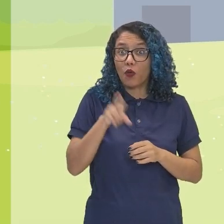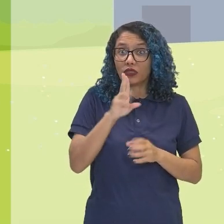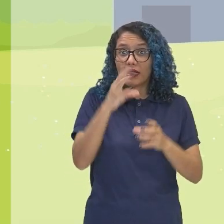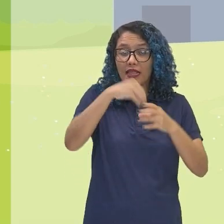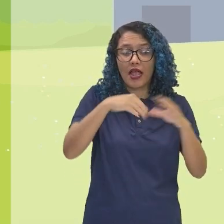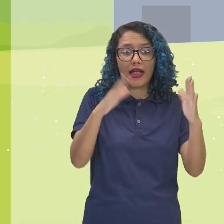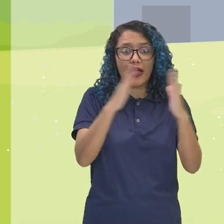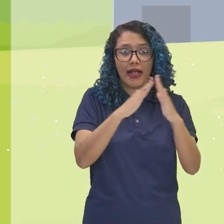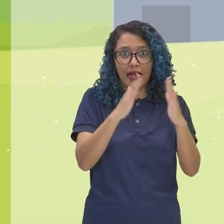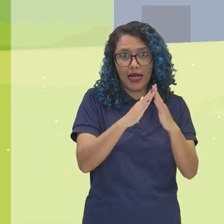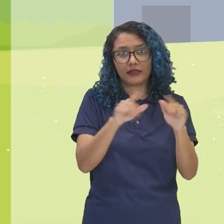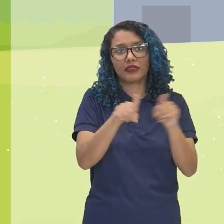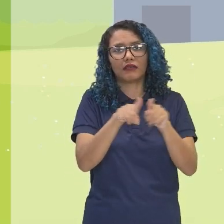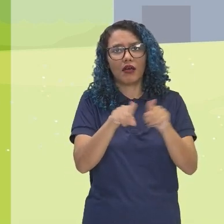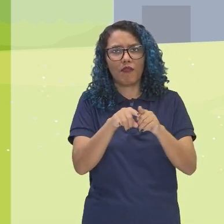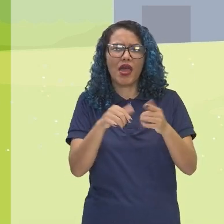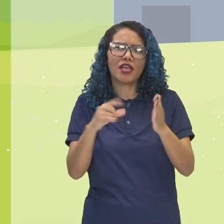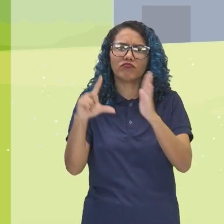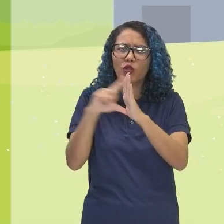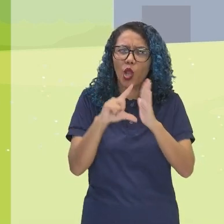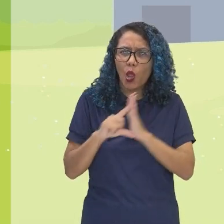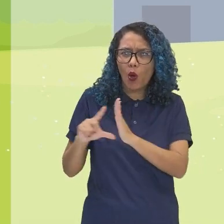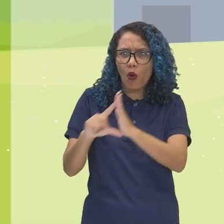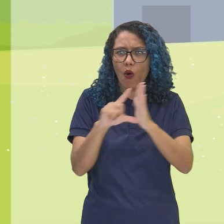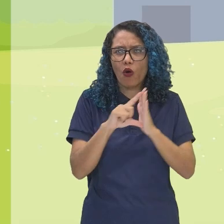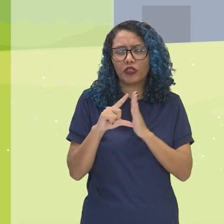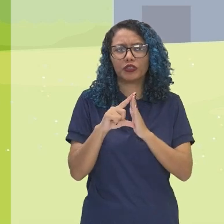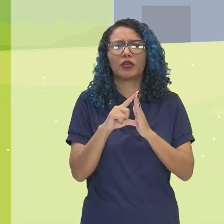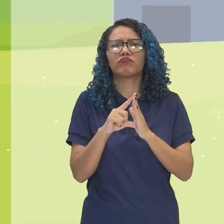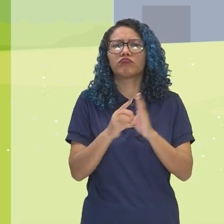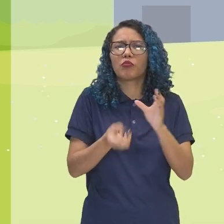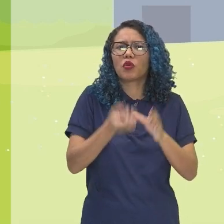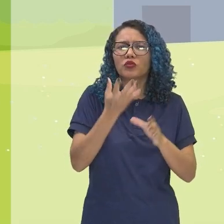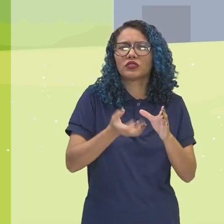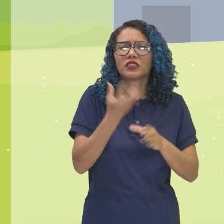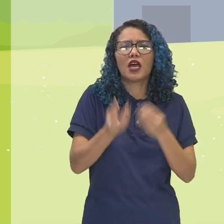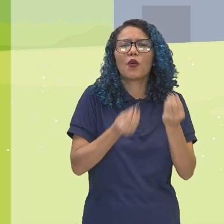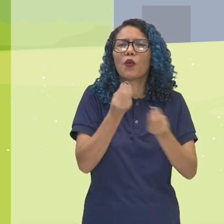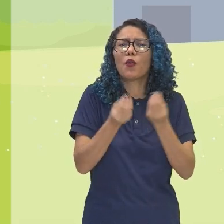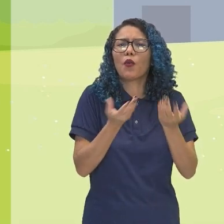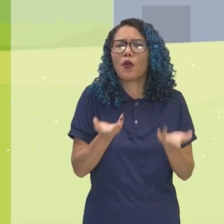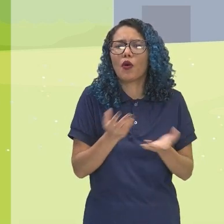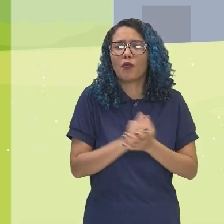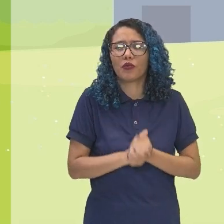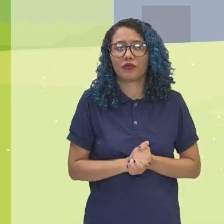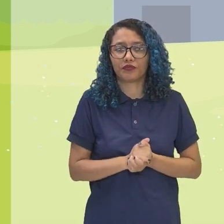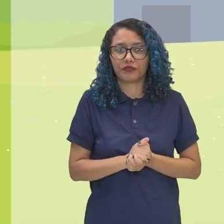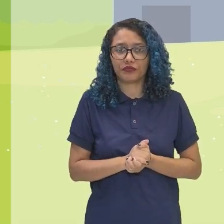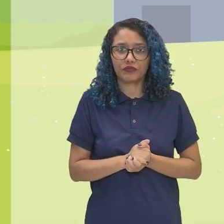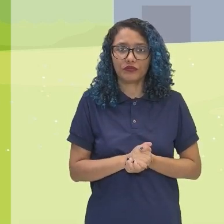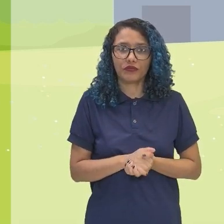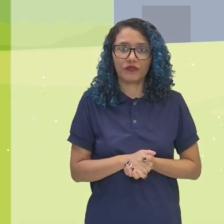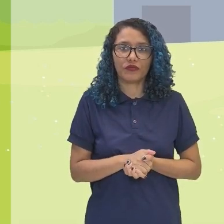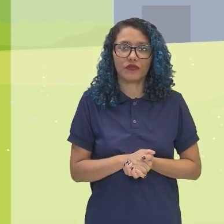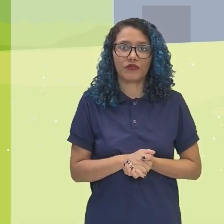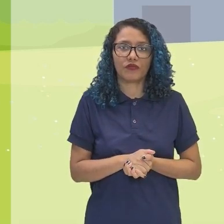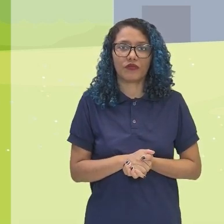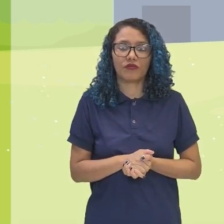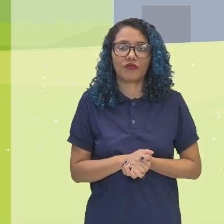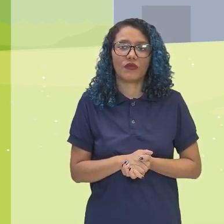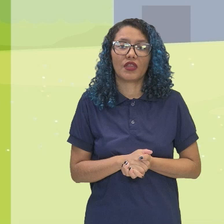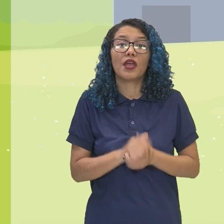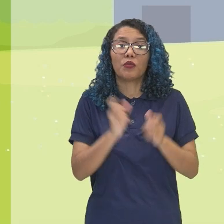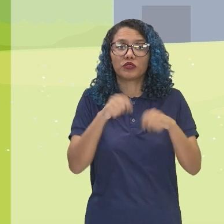casas e comércios, ela é gerada sempre com usinas que transmitem por meio